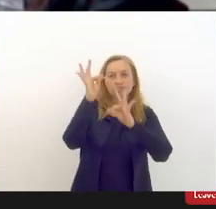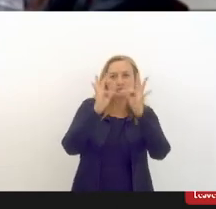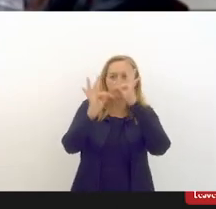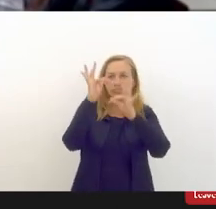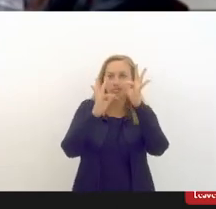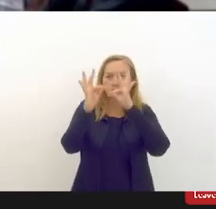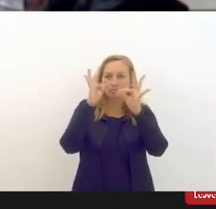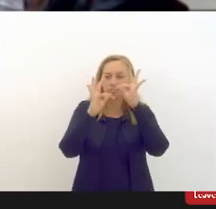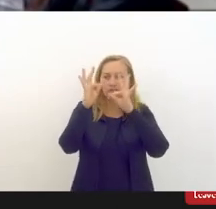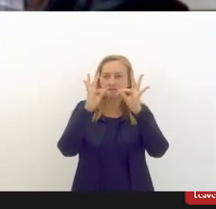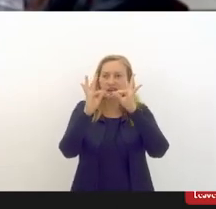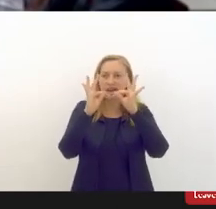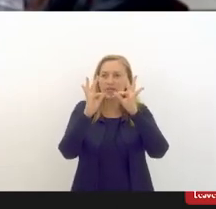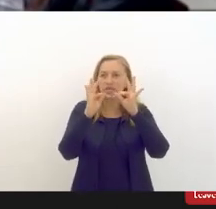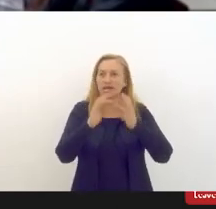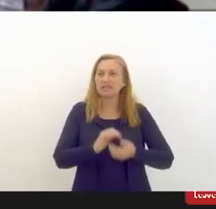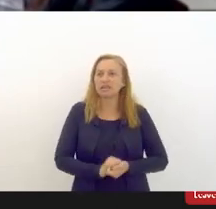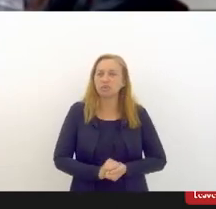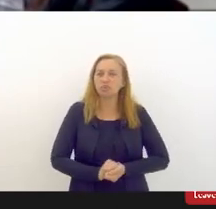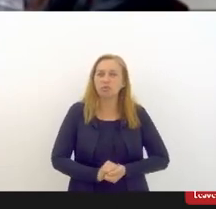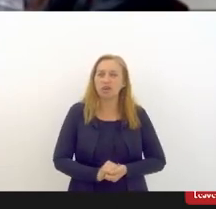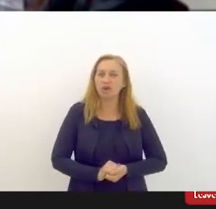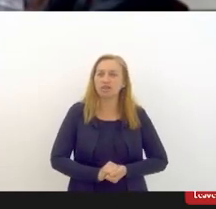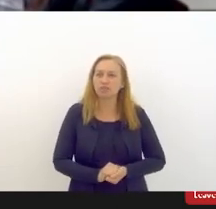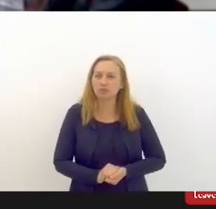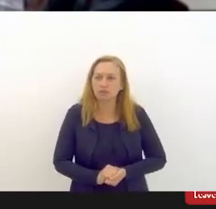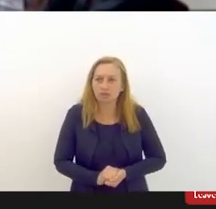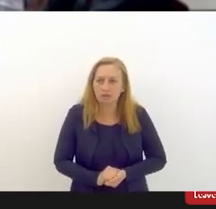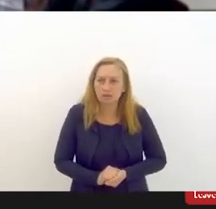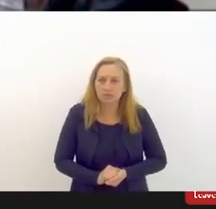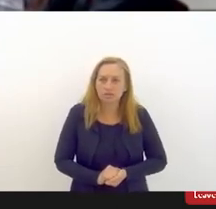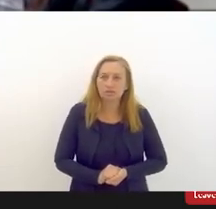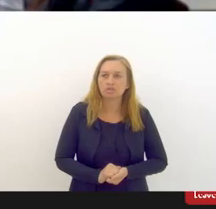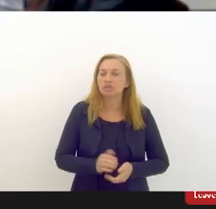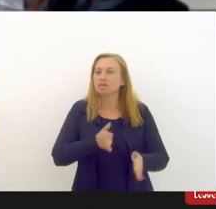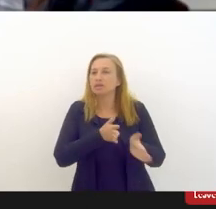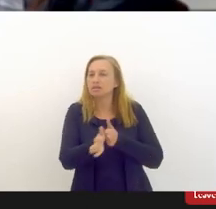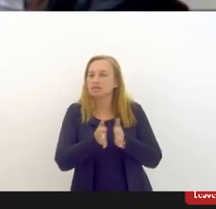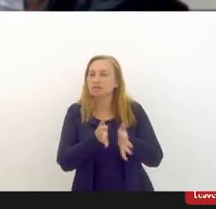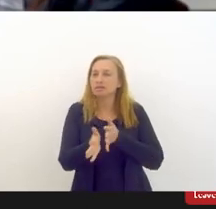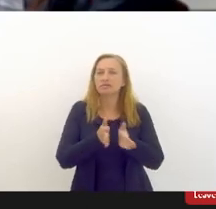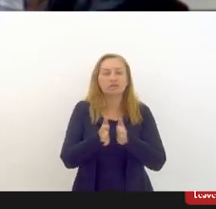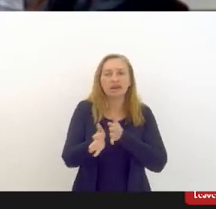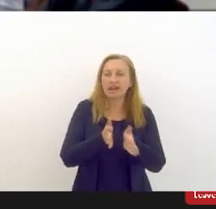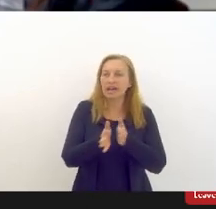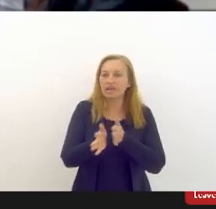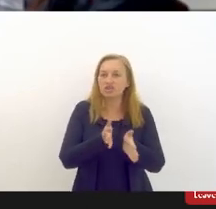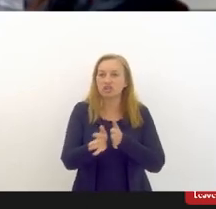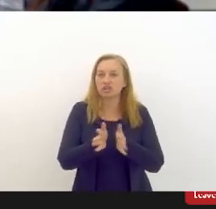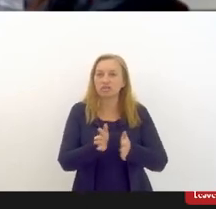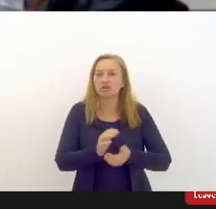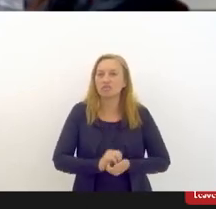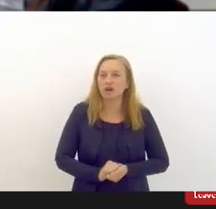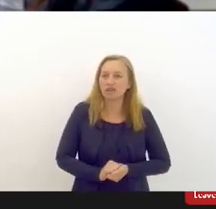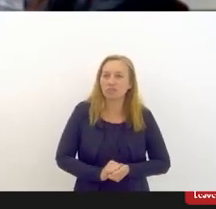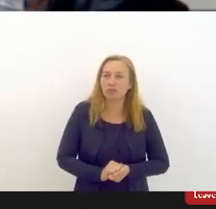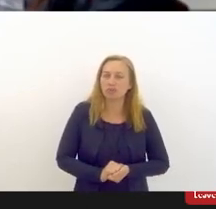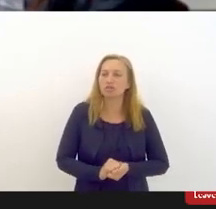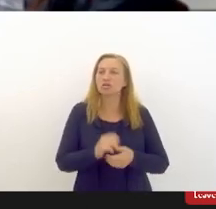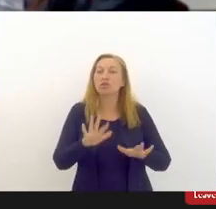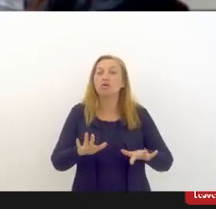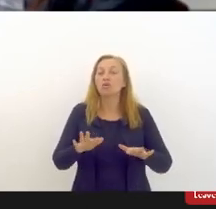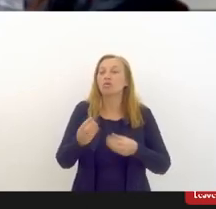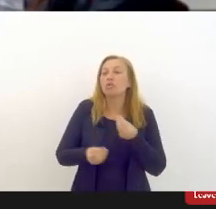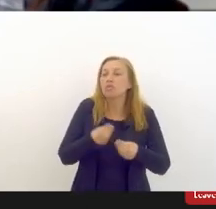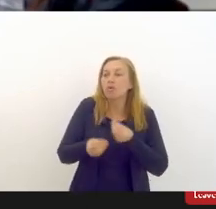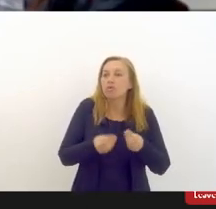um painel de indicadores, né? Então, os diretores podem acessar esse painel e conhecer todos os seus dados, como é